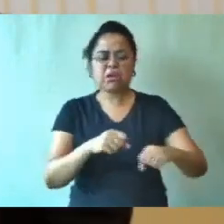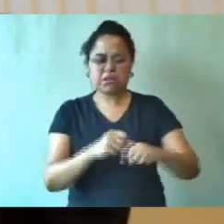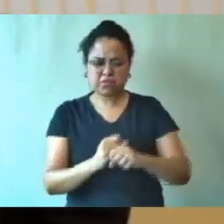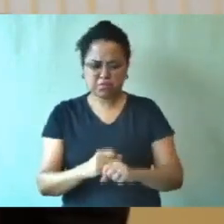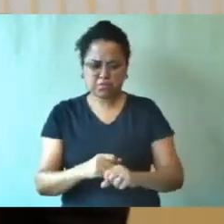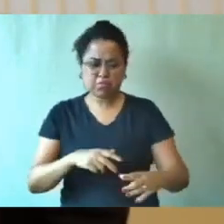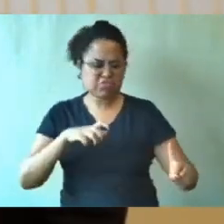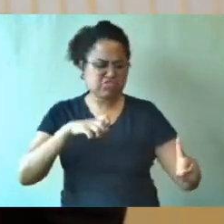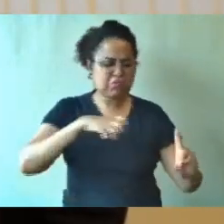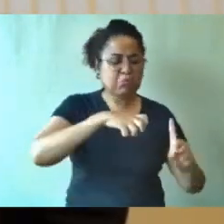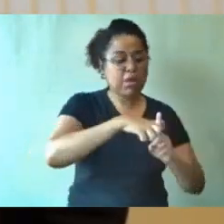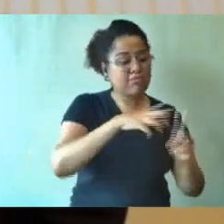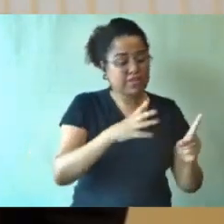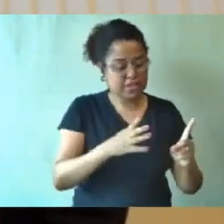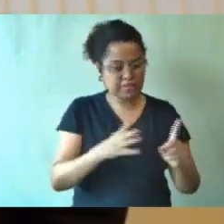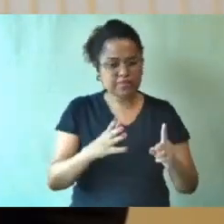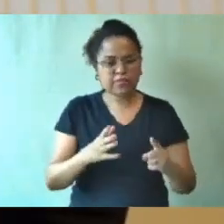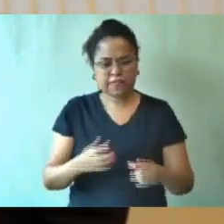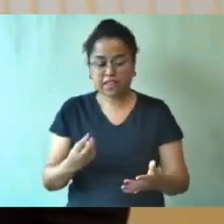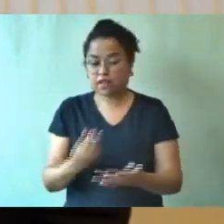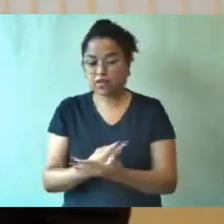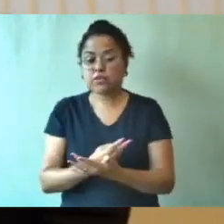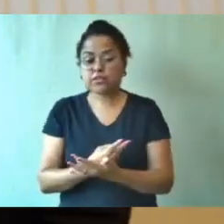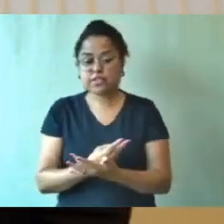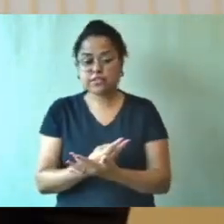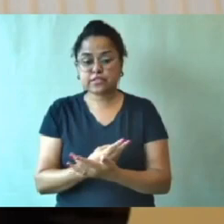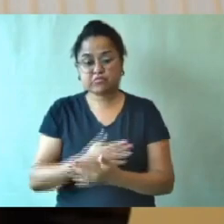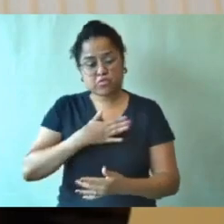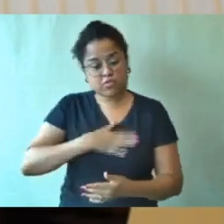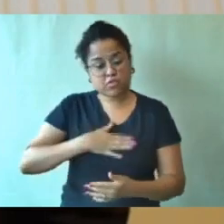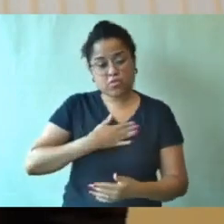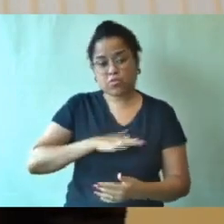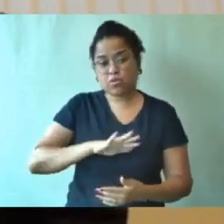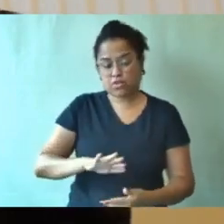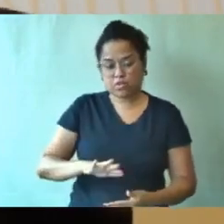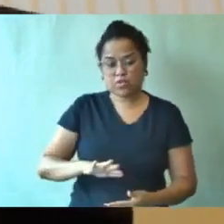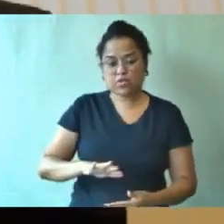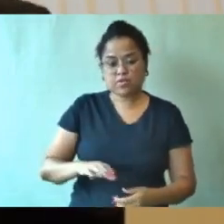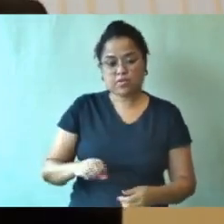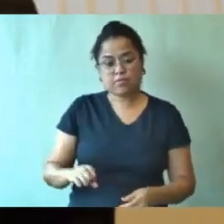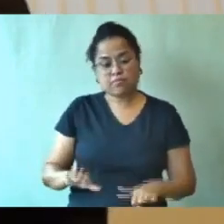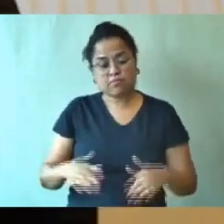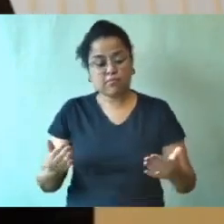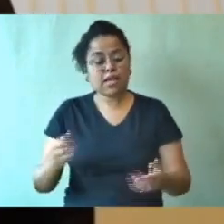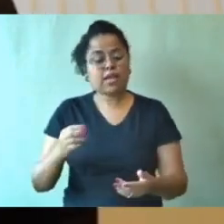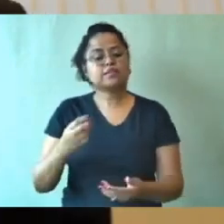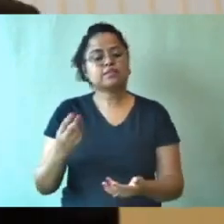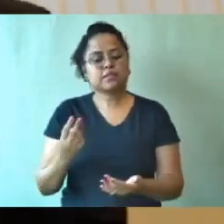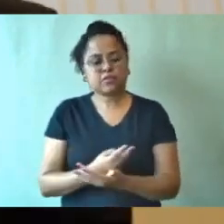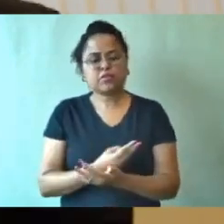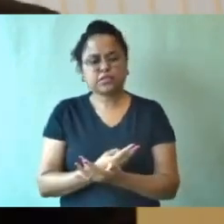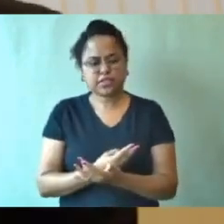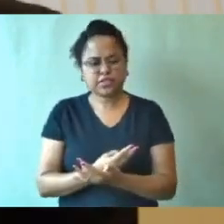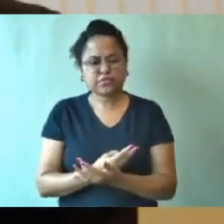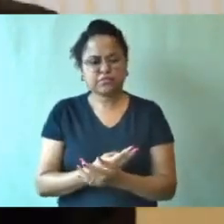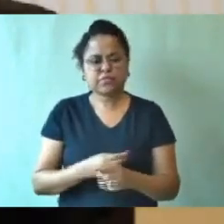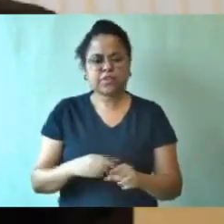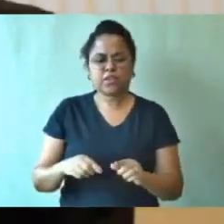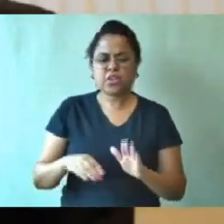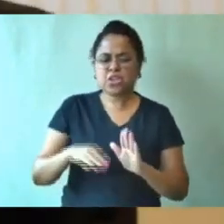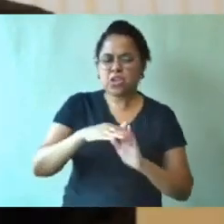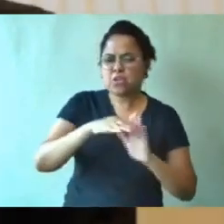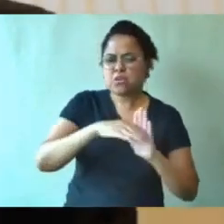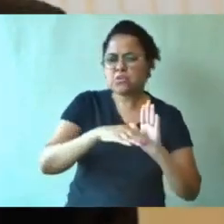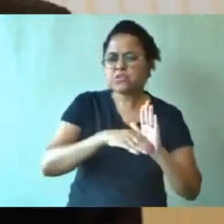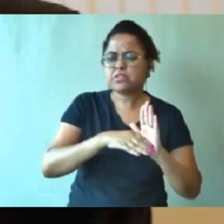certo? Acontece, né? Não é o que a gente gosta, mas acontece. E tem as revisões programadas, que se os itens dos componentes vencem.